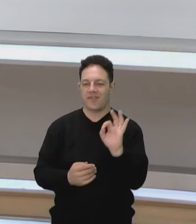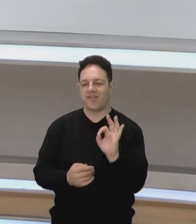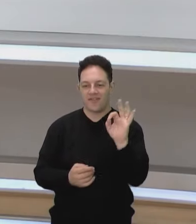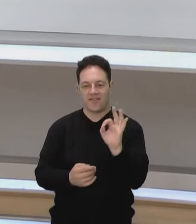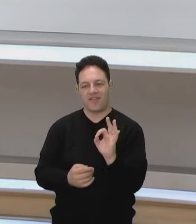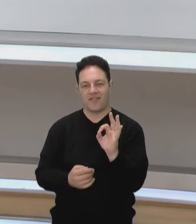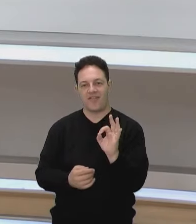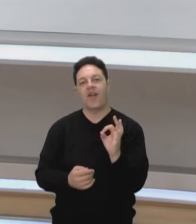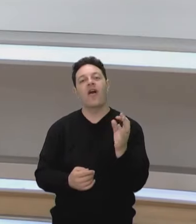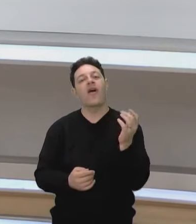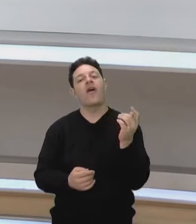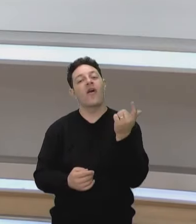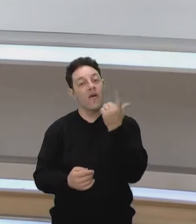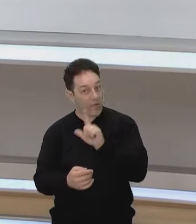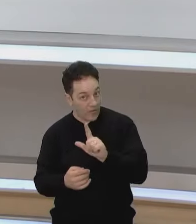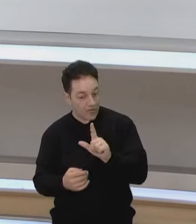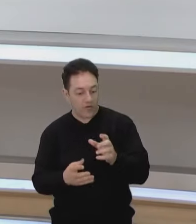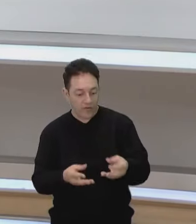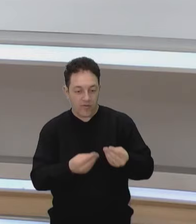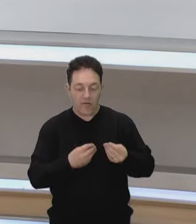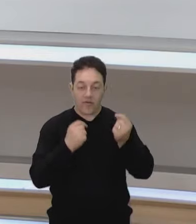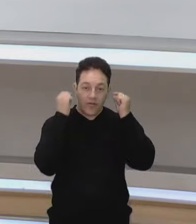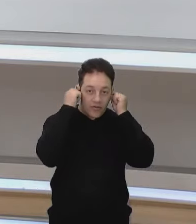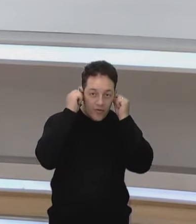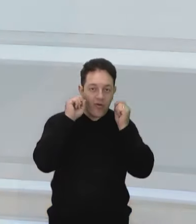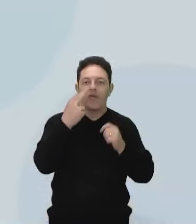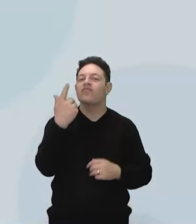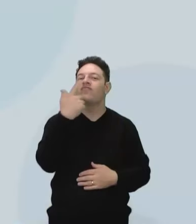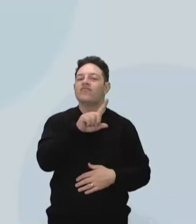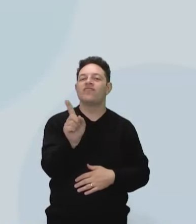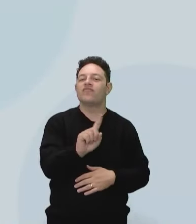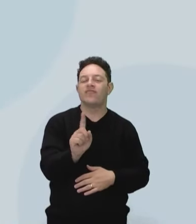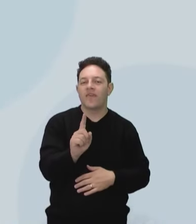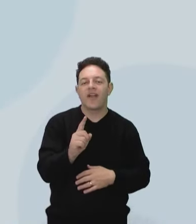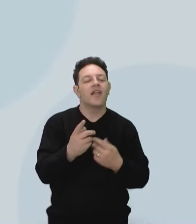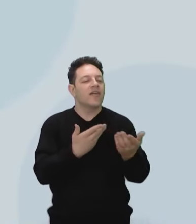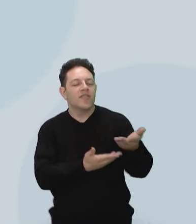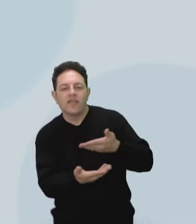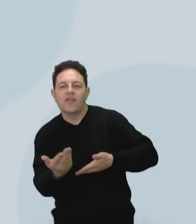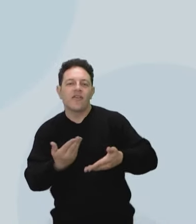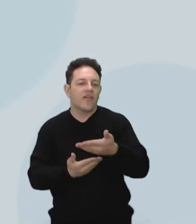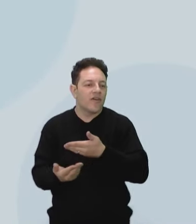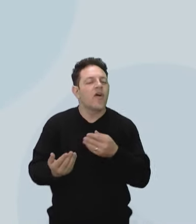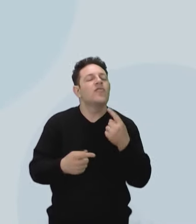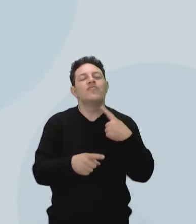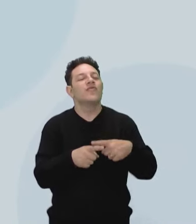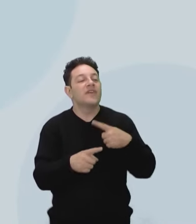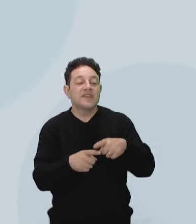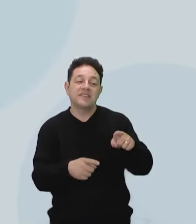comprar o objeto escolhido. Converse com eles sobre as decisões que tomariam e sobre o porquê dessas decisões, né?